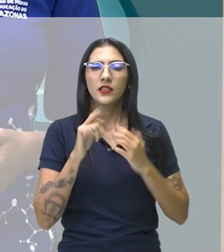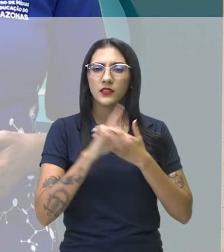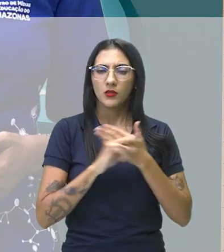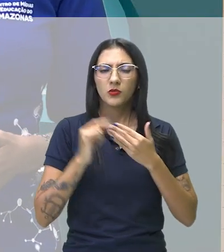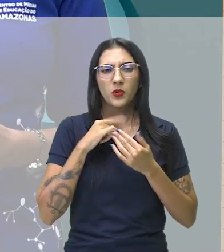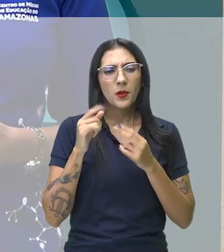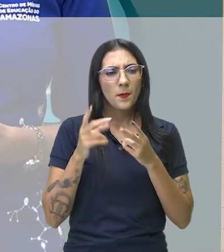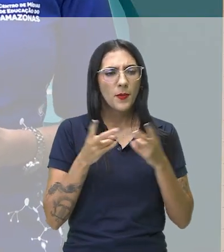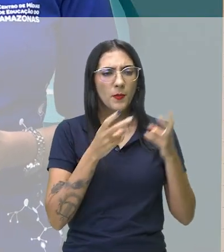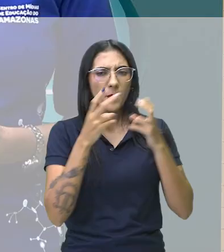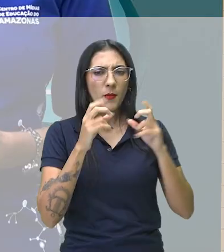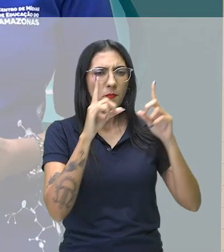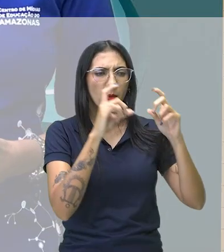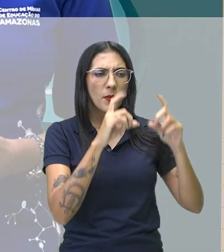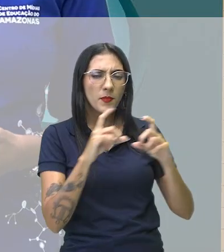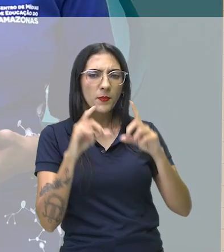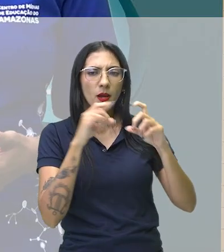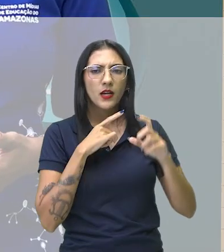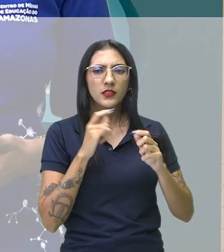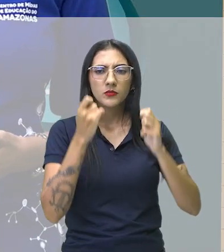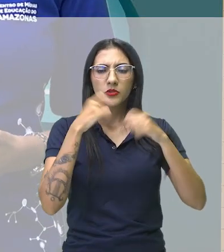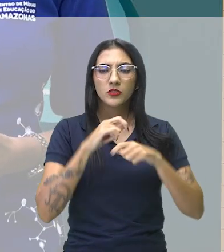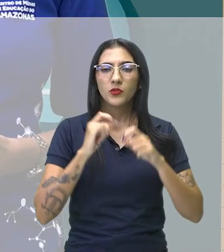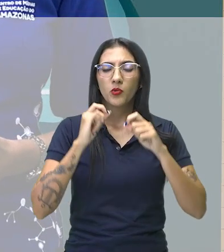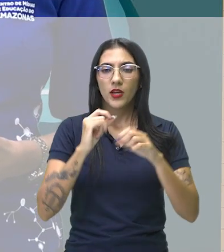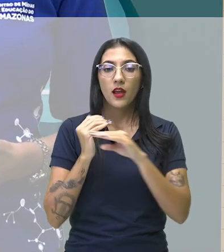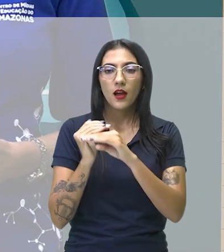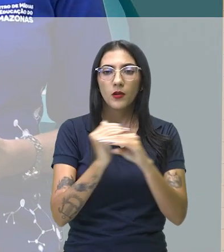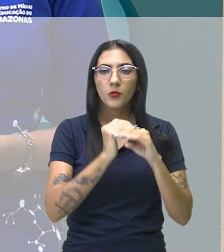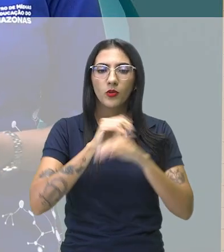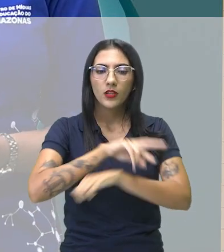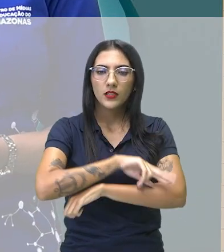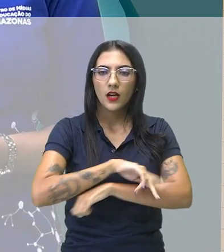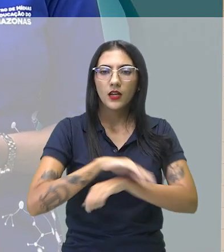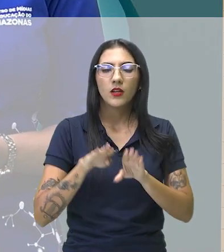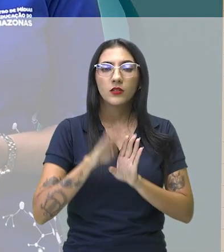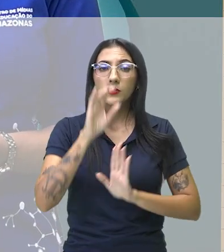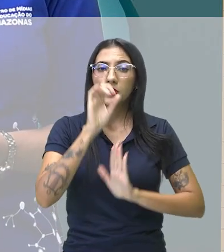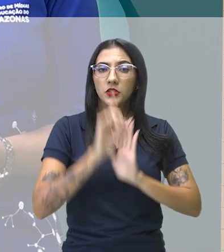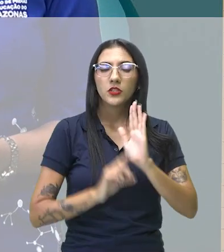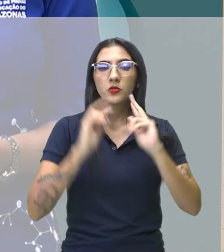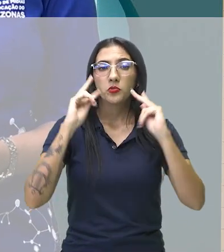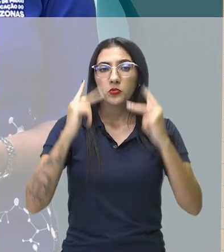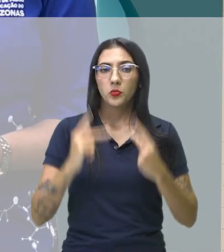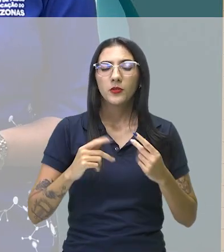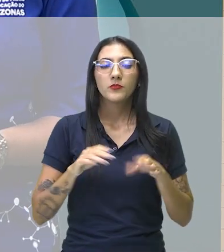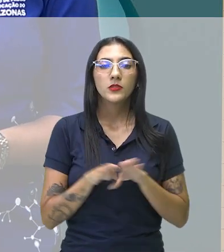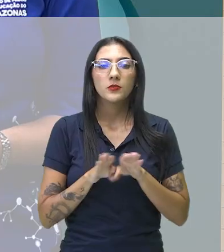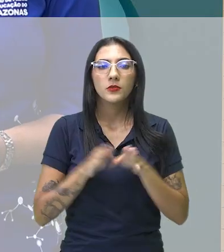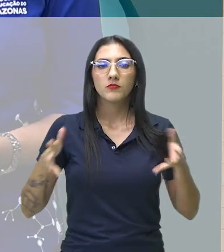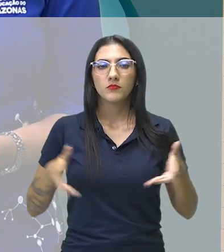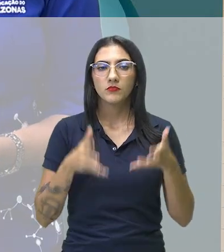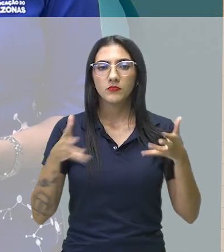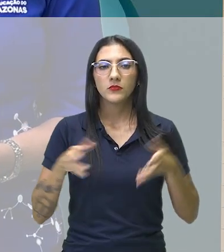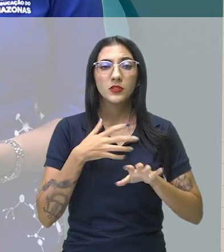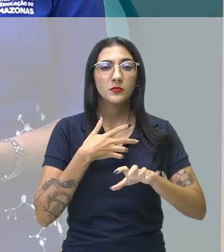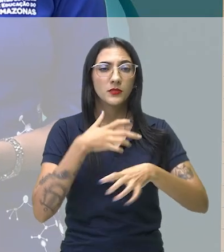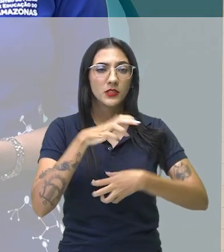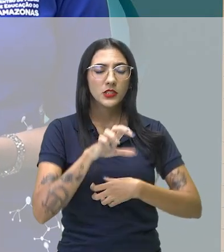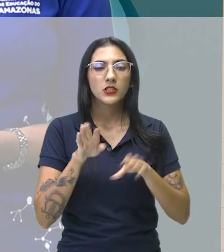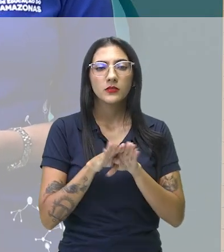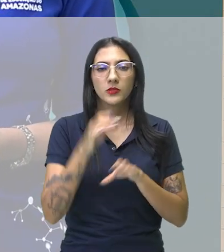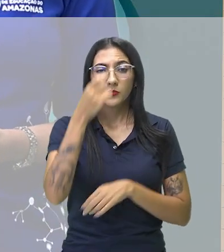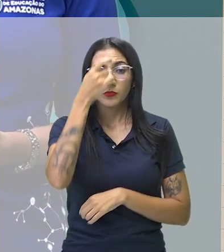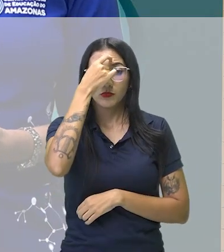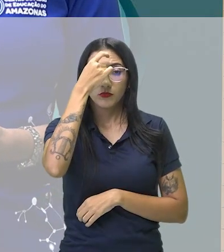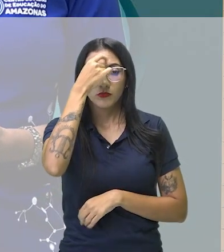capturou momentos que destacam a luta pela igualdade racial e pelos direitos humanos, promovendo empatia e